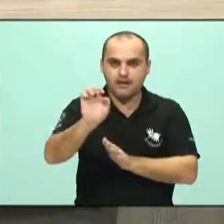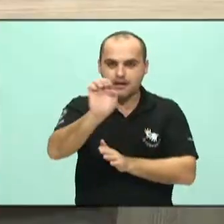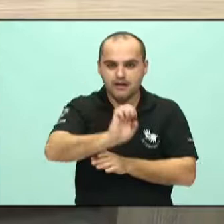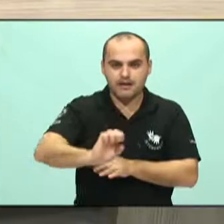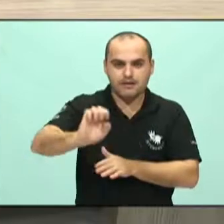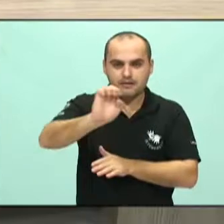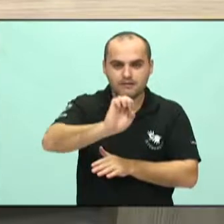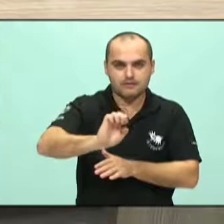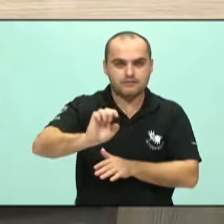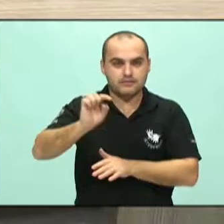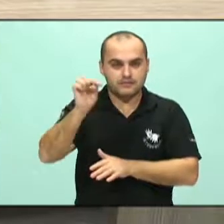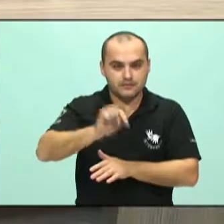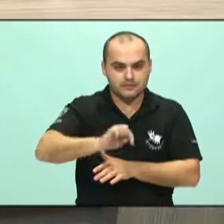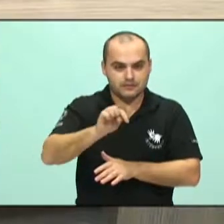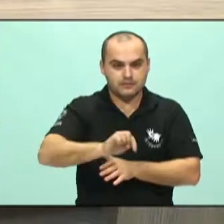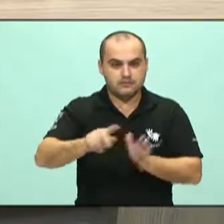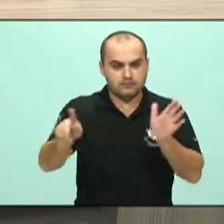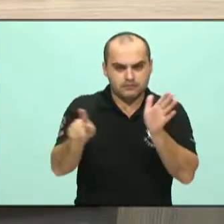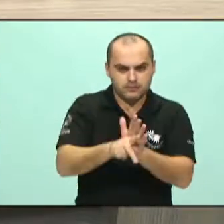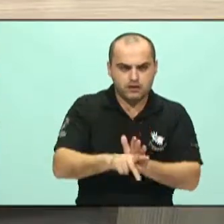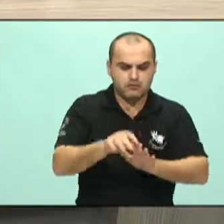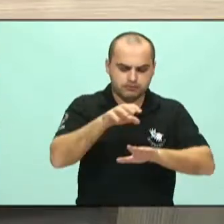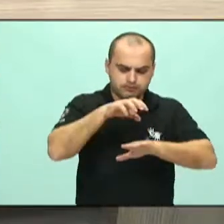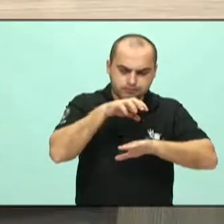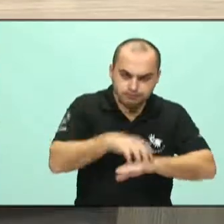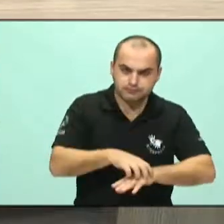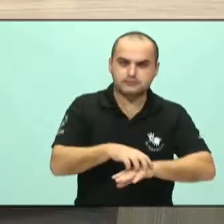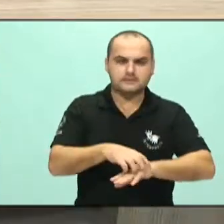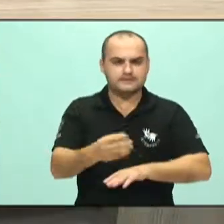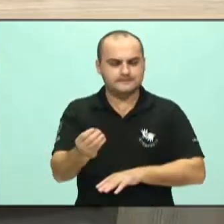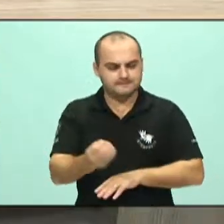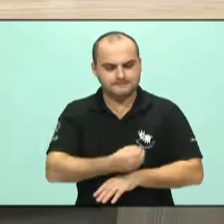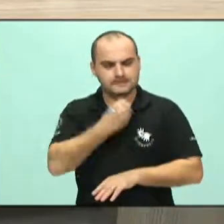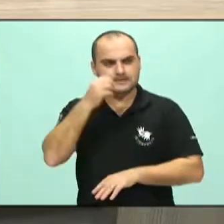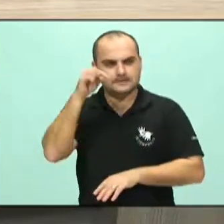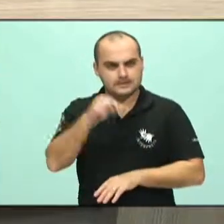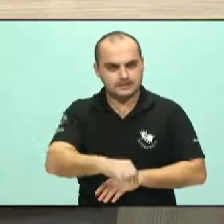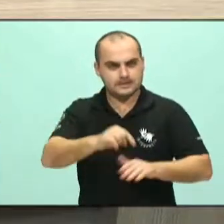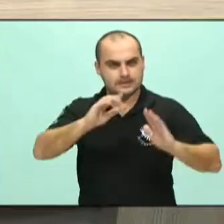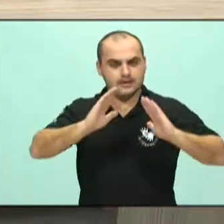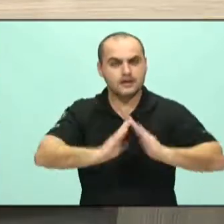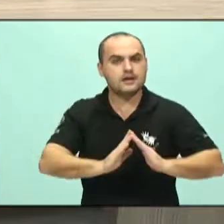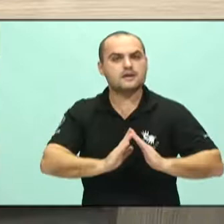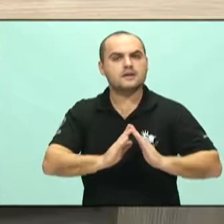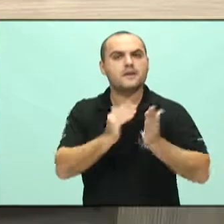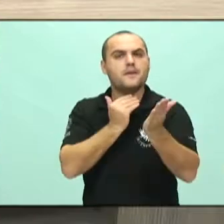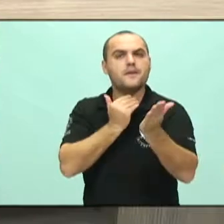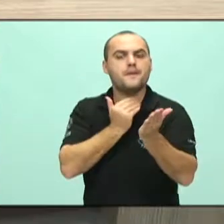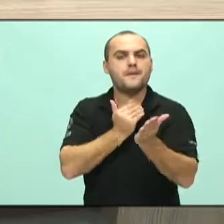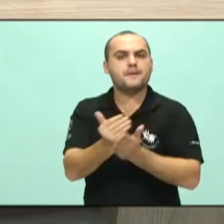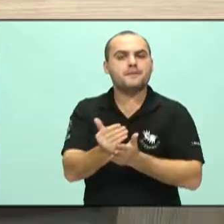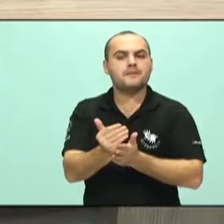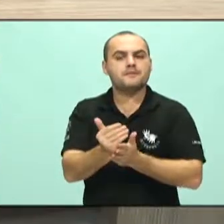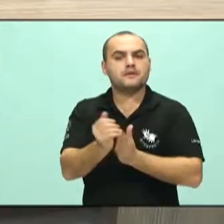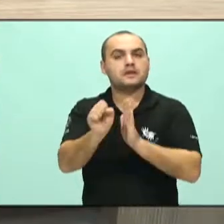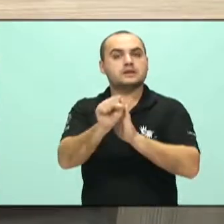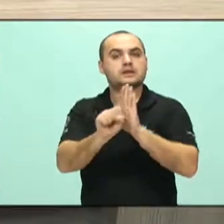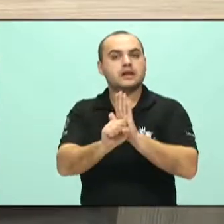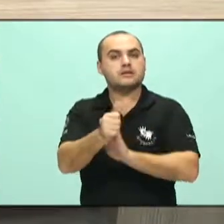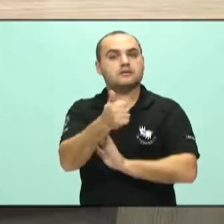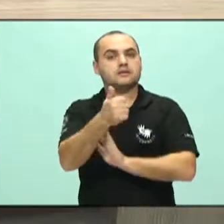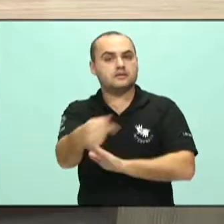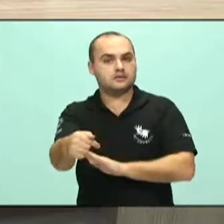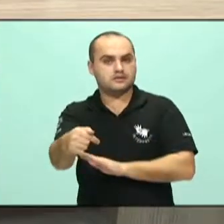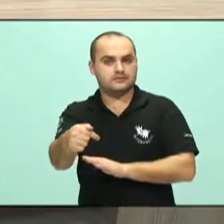para colonizar mesmo, quer dizer, para se estabelecer em colônias, começam no século XVII,